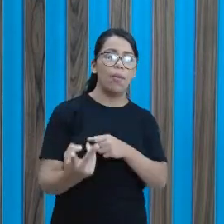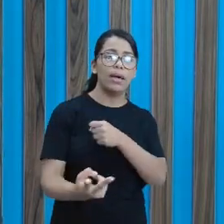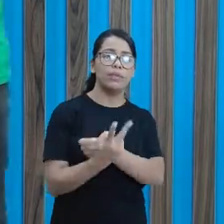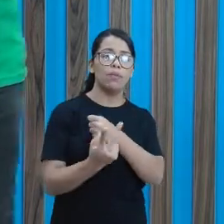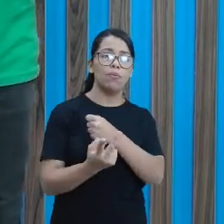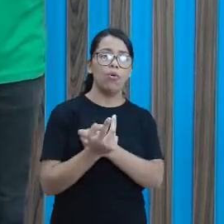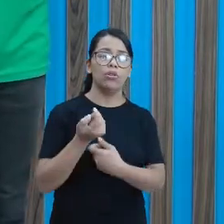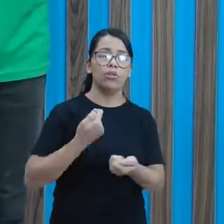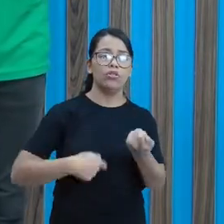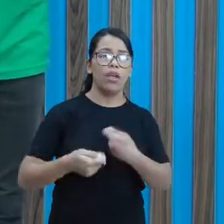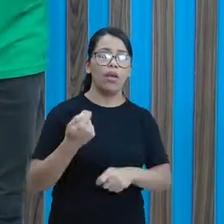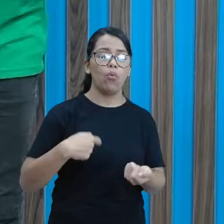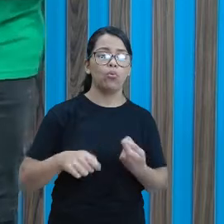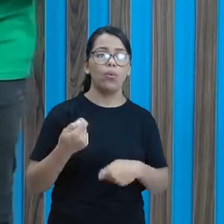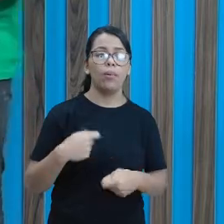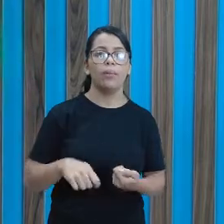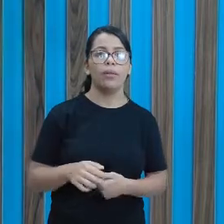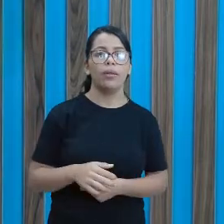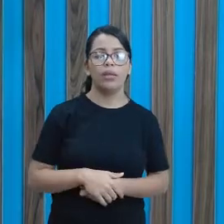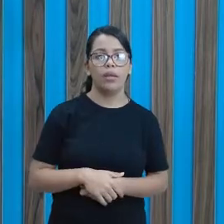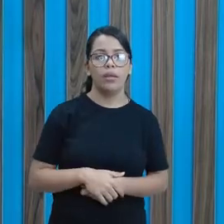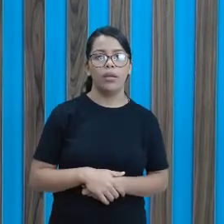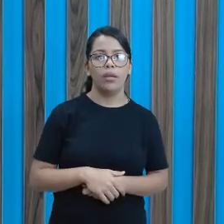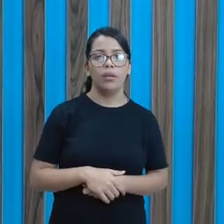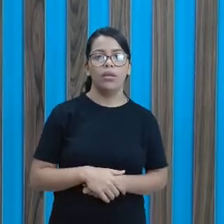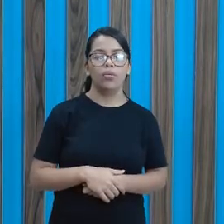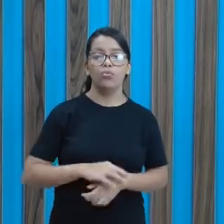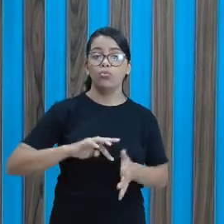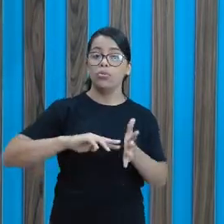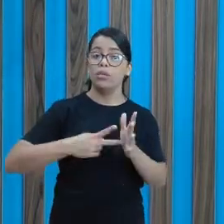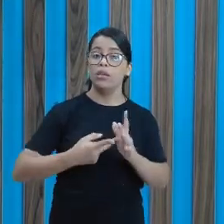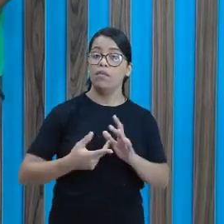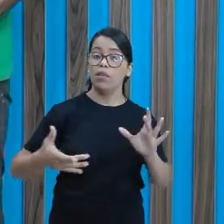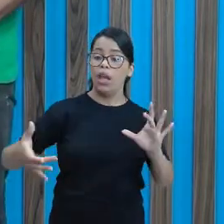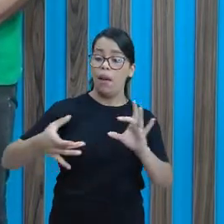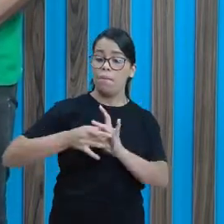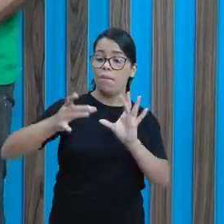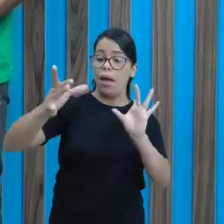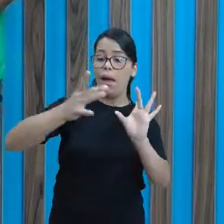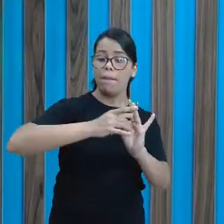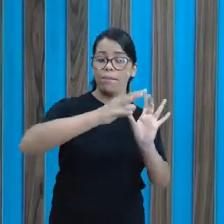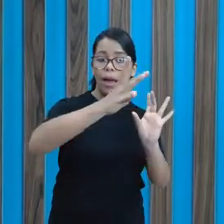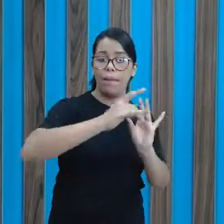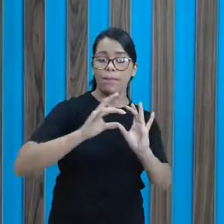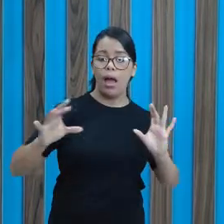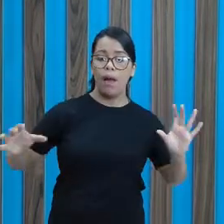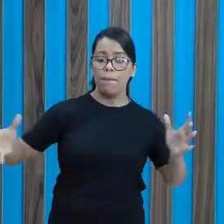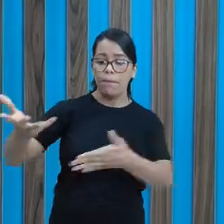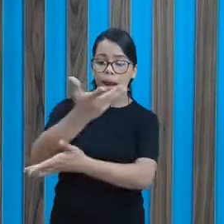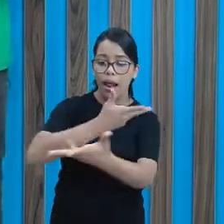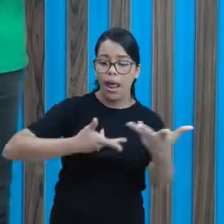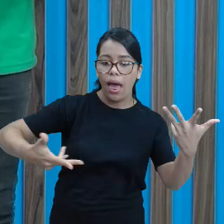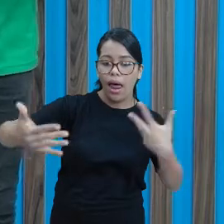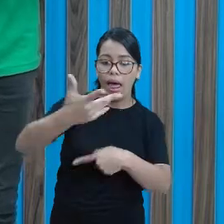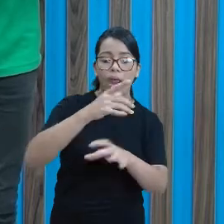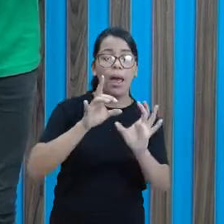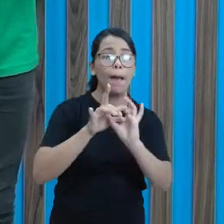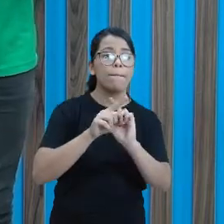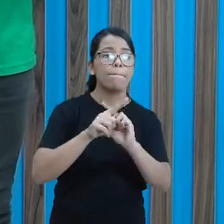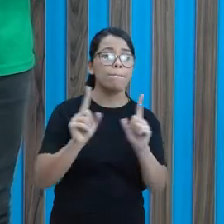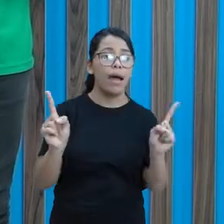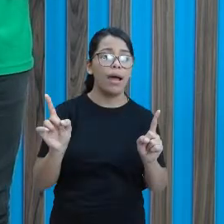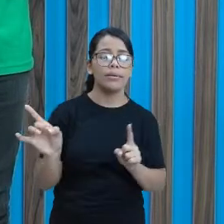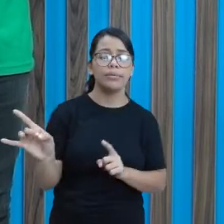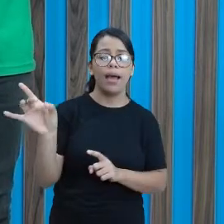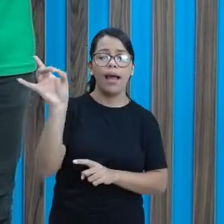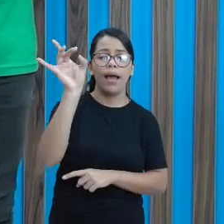economicamente. Isso não significa que eles não estejam interligados. A globalização faz essa interligação. Porém, cada um